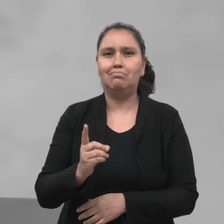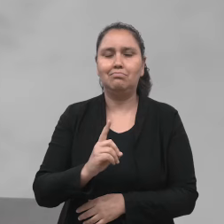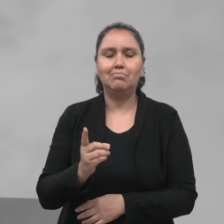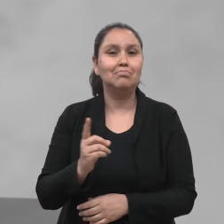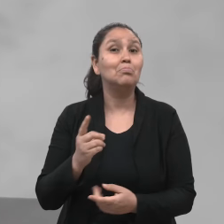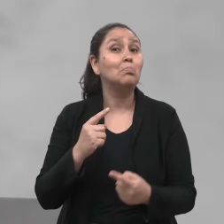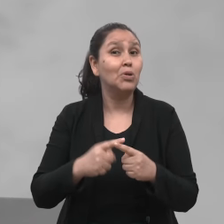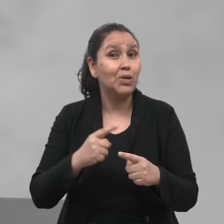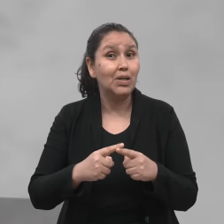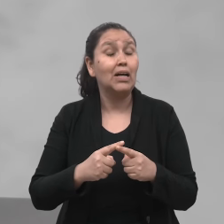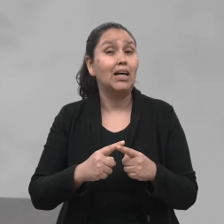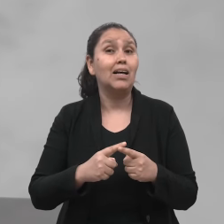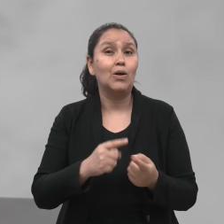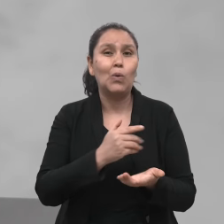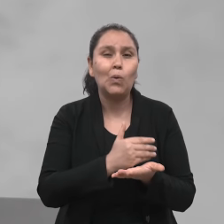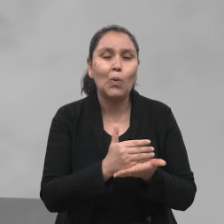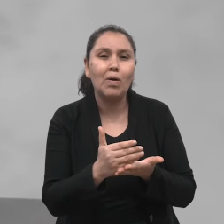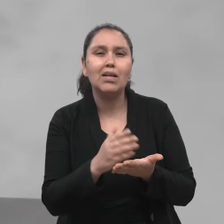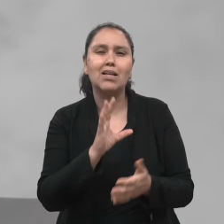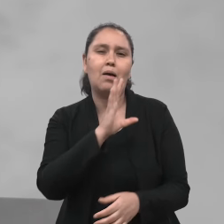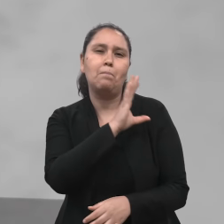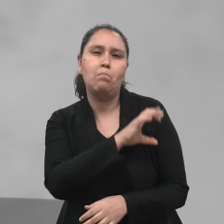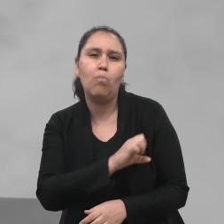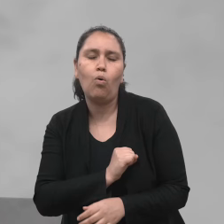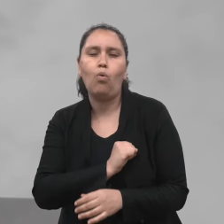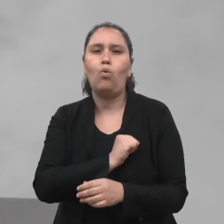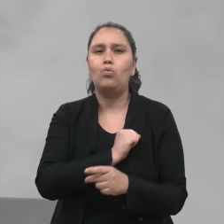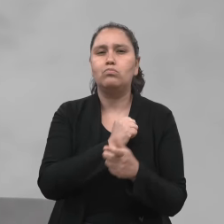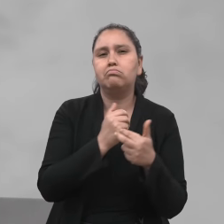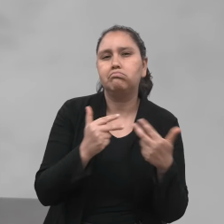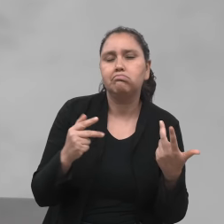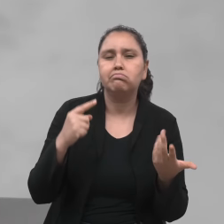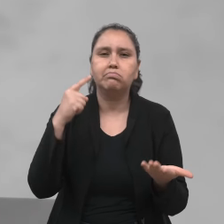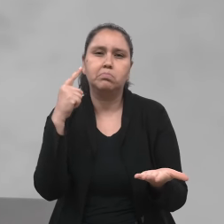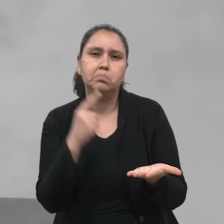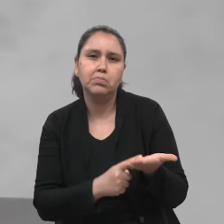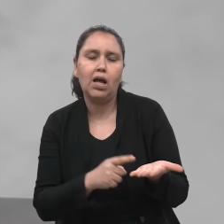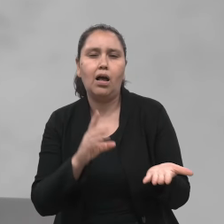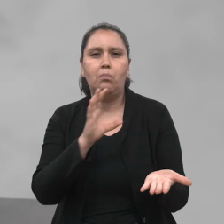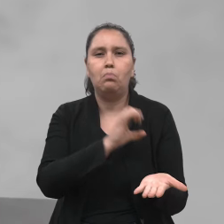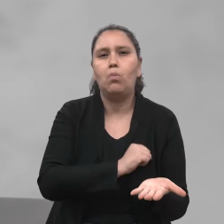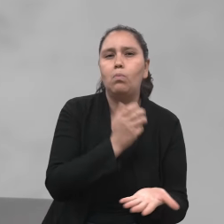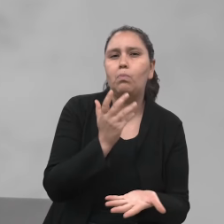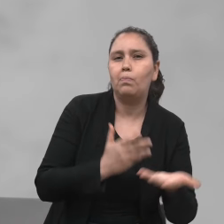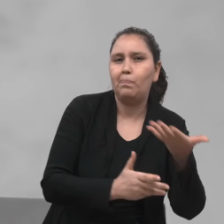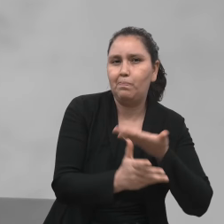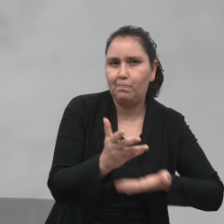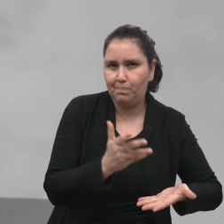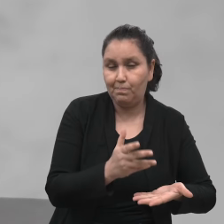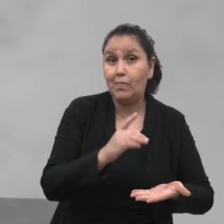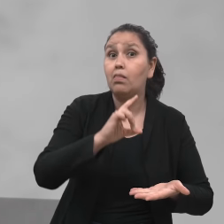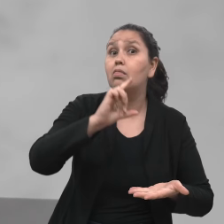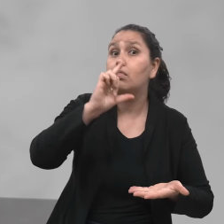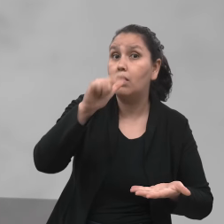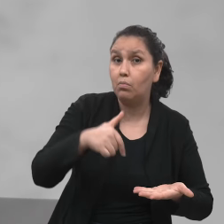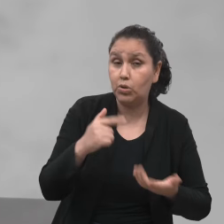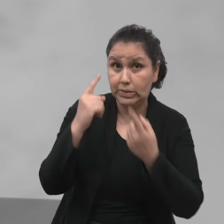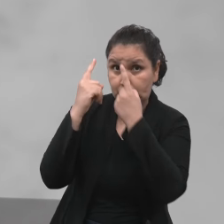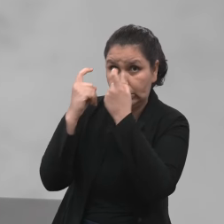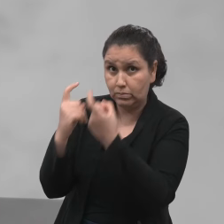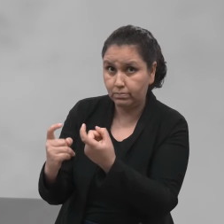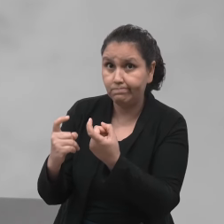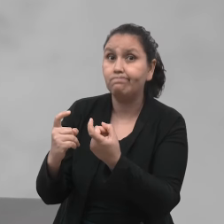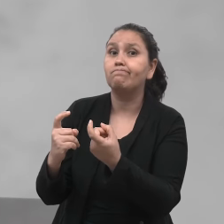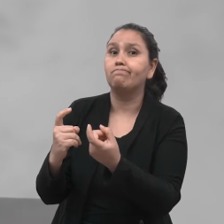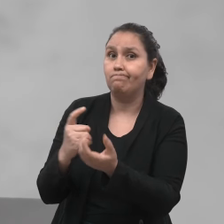né? Muita sedução, muitas promessas, muito amor. E aí a violência, ela é gradativa. Então, além de uma história pregressa marcada